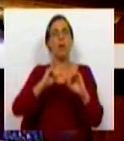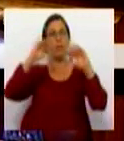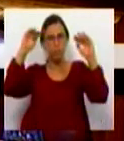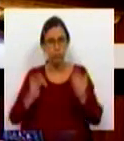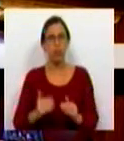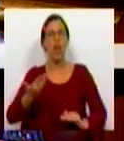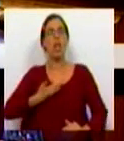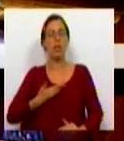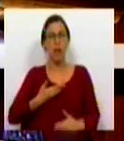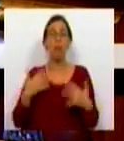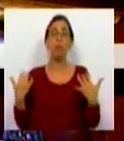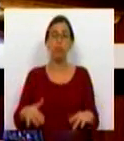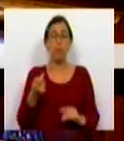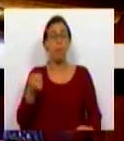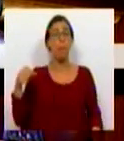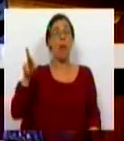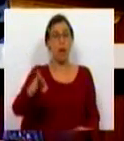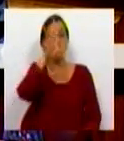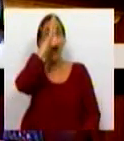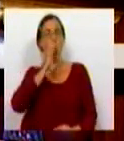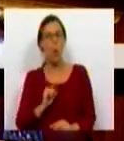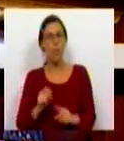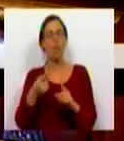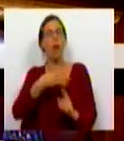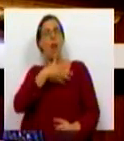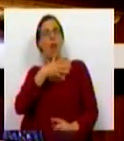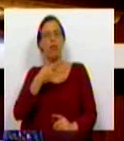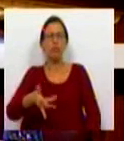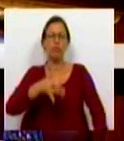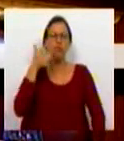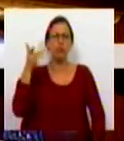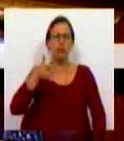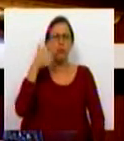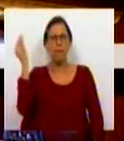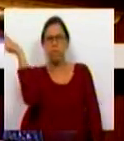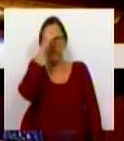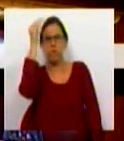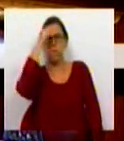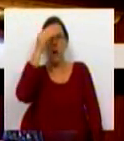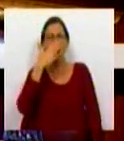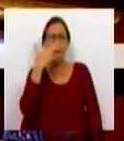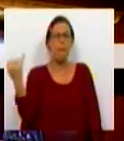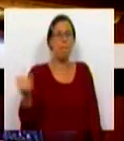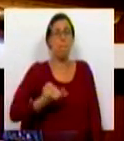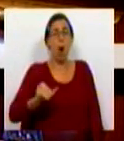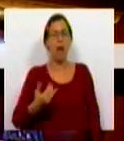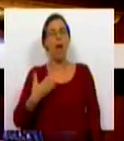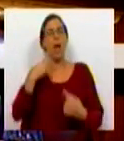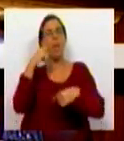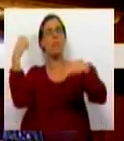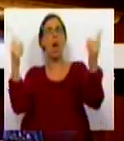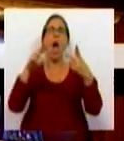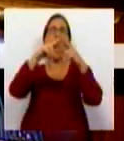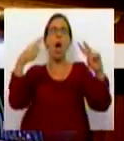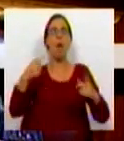do endividamento. O anterior governo, através de um discurso demagógico, falso e hipócrita, quis passar a ideia que